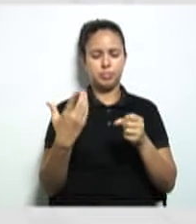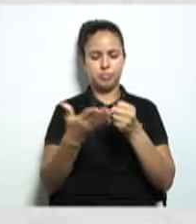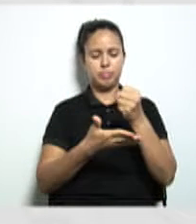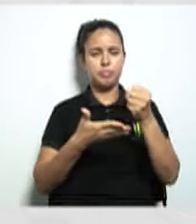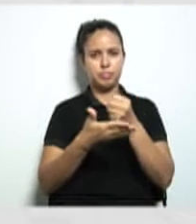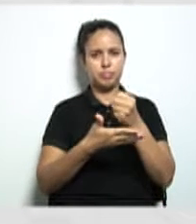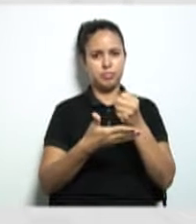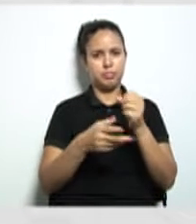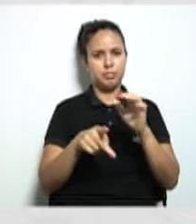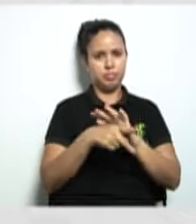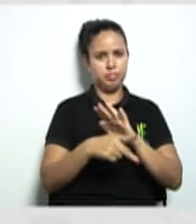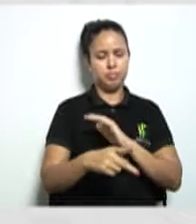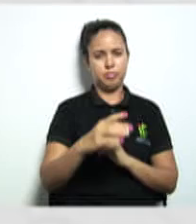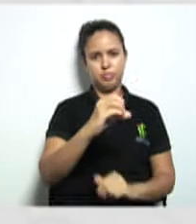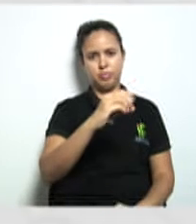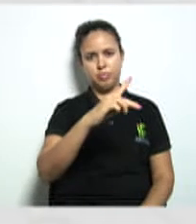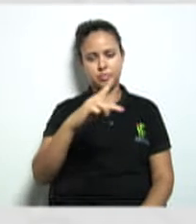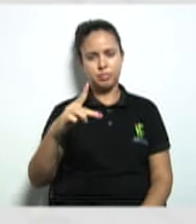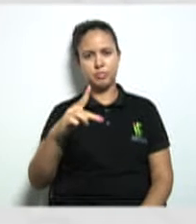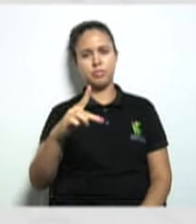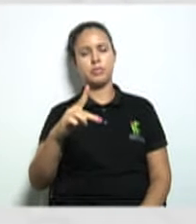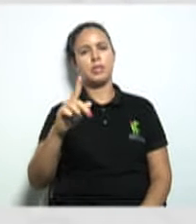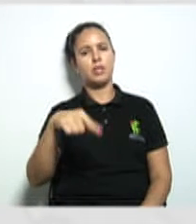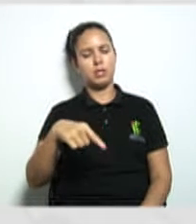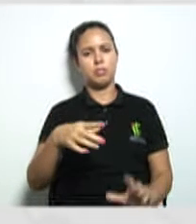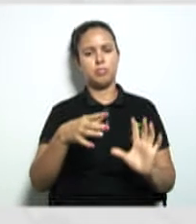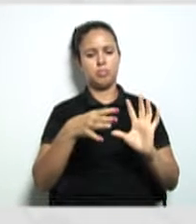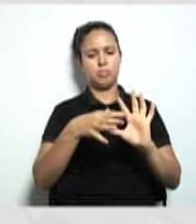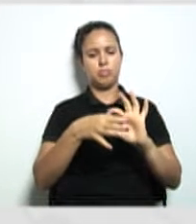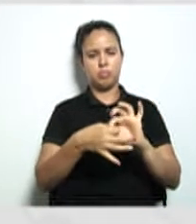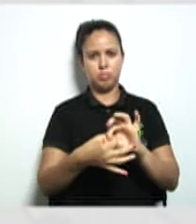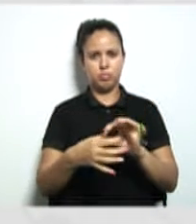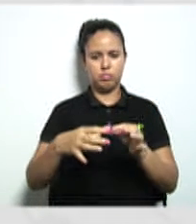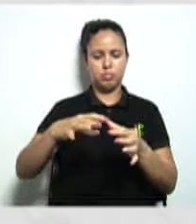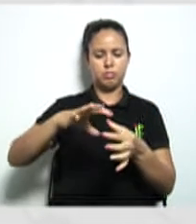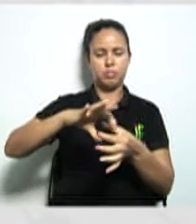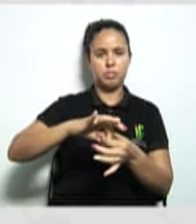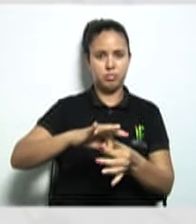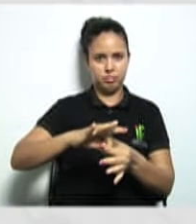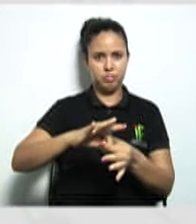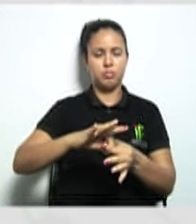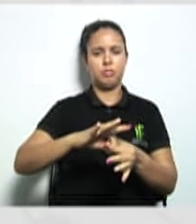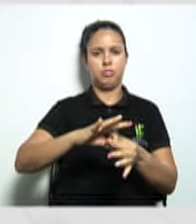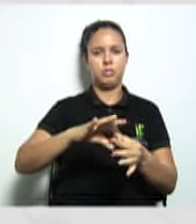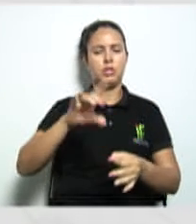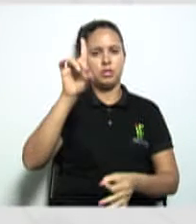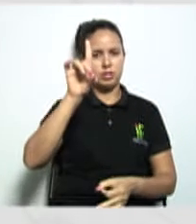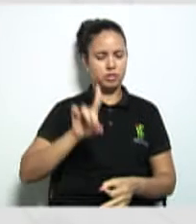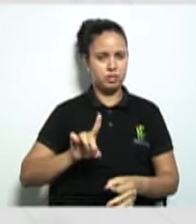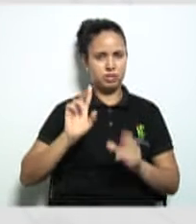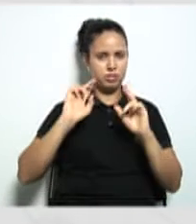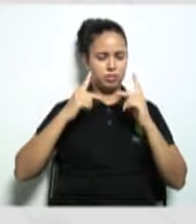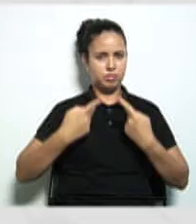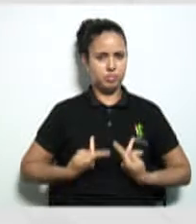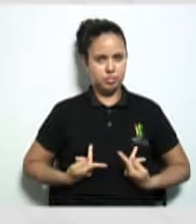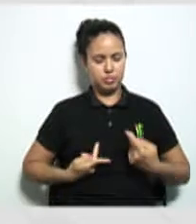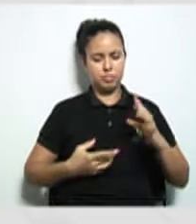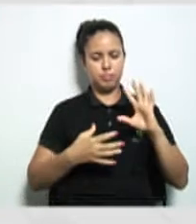estão relacionados, estão interligados diretamente com direitos humanos e